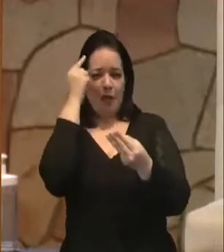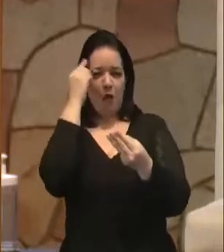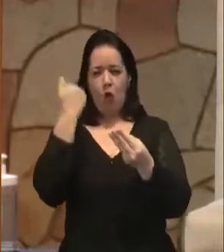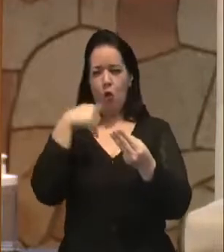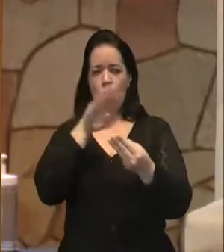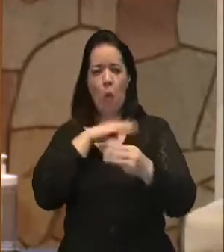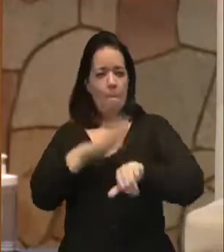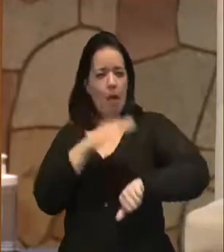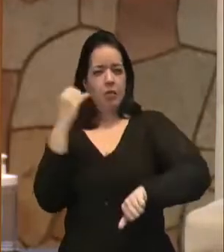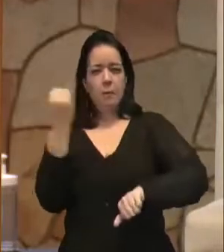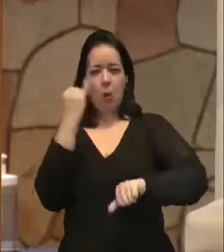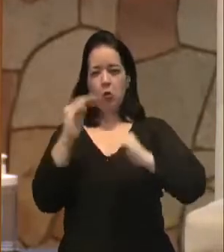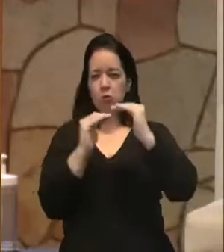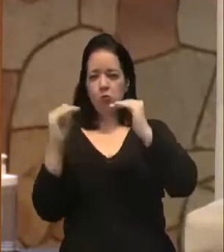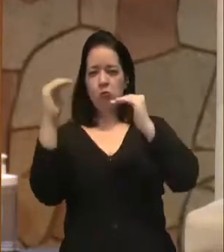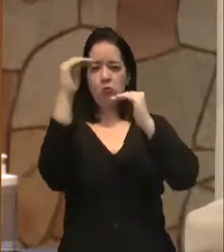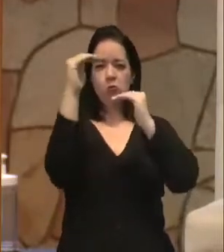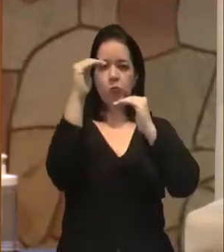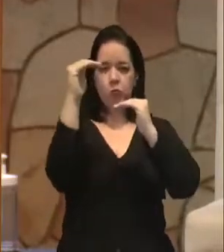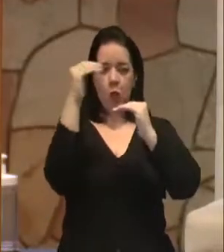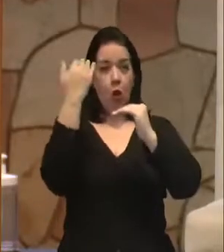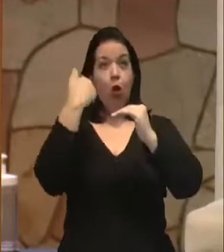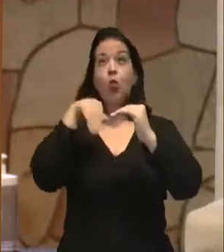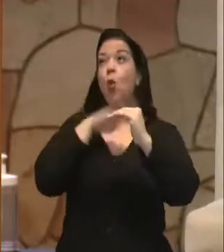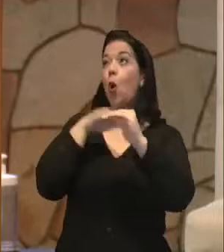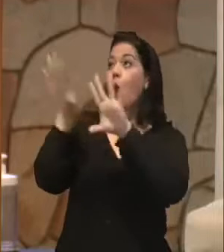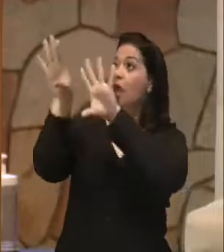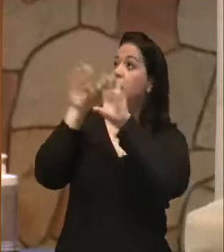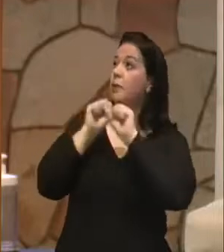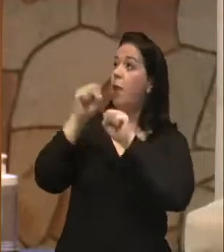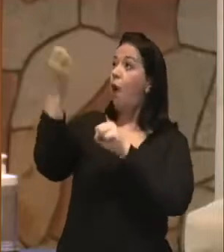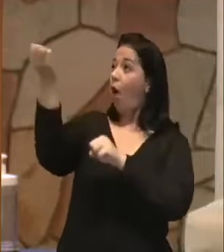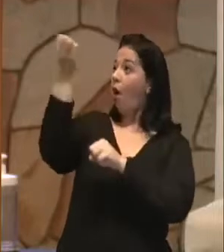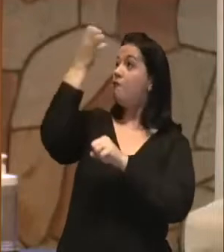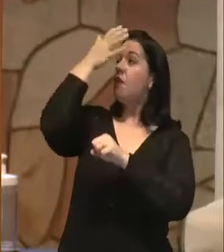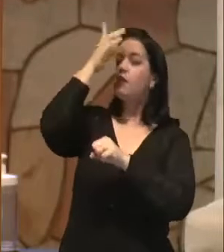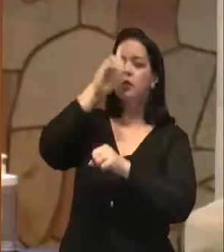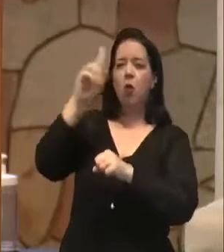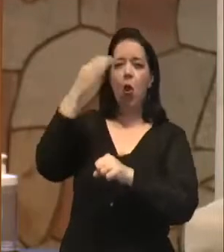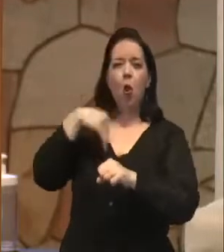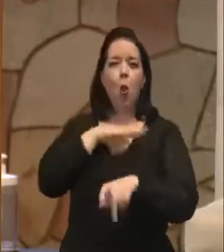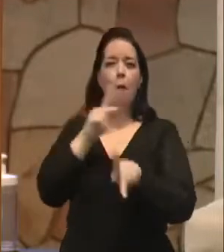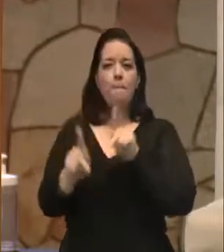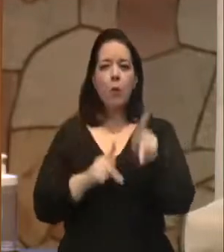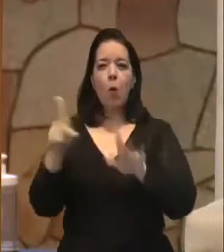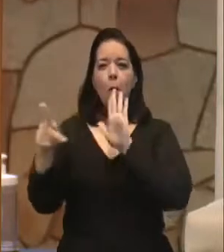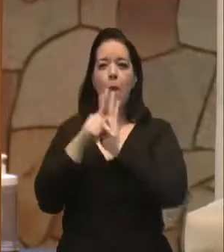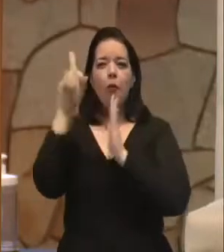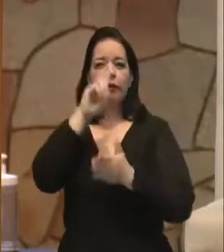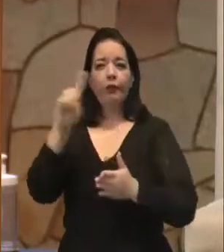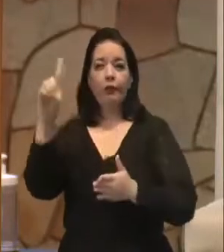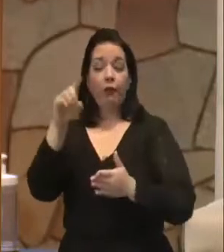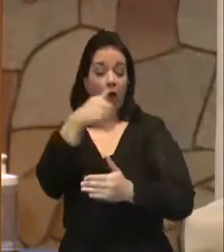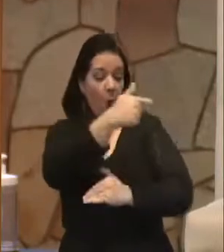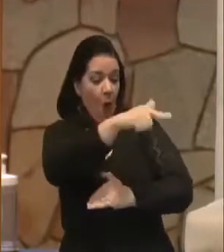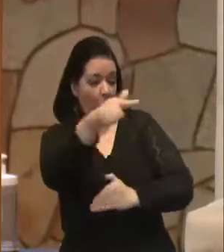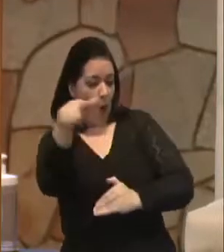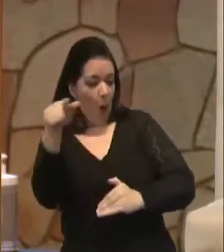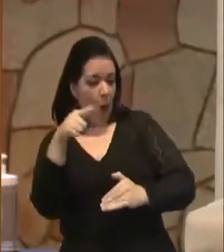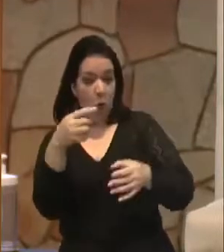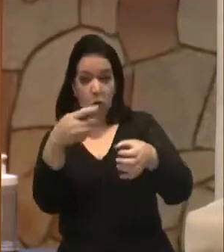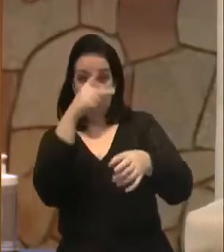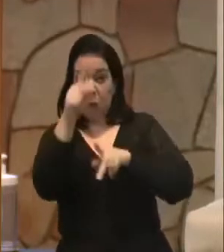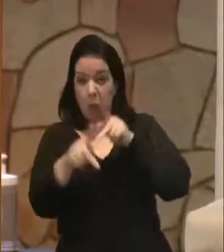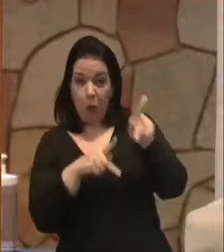aqueles que receberam a revelação de Deus, povo de Deus, e eles consideravam os outros como gentios, como